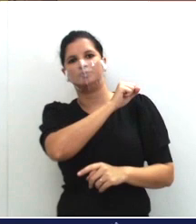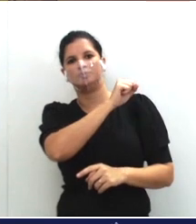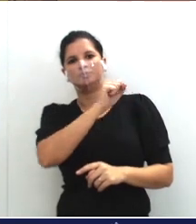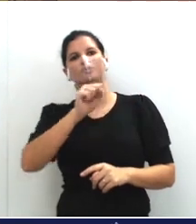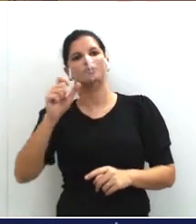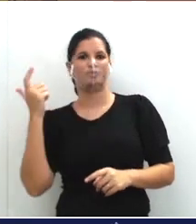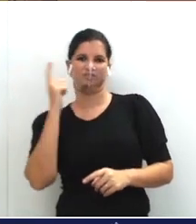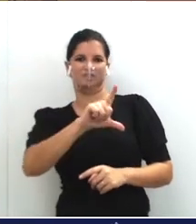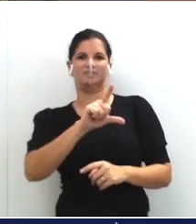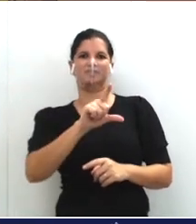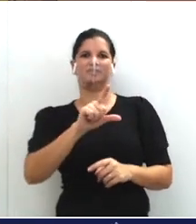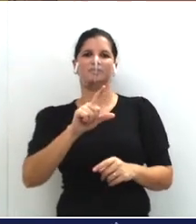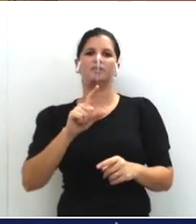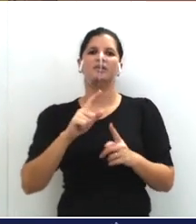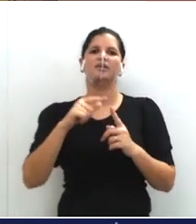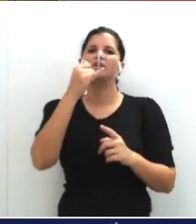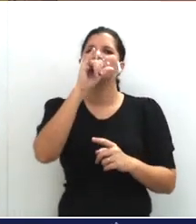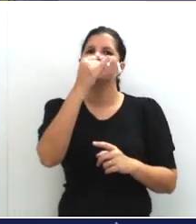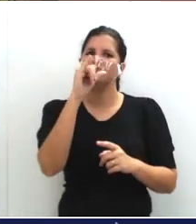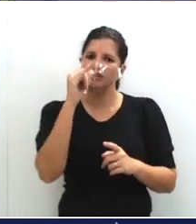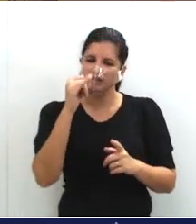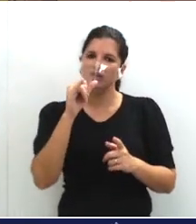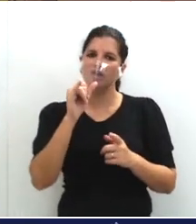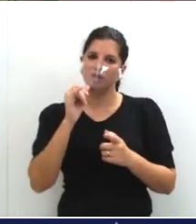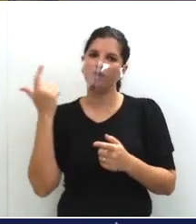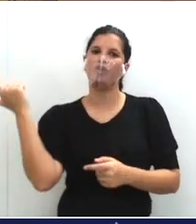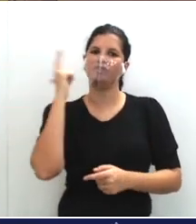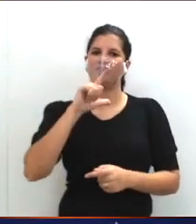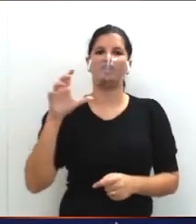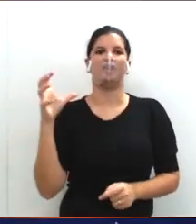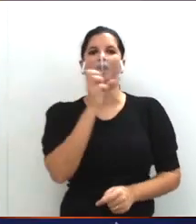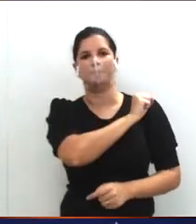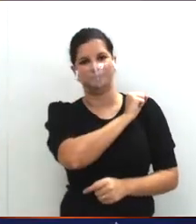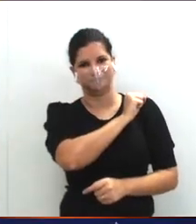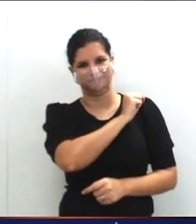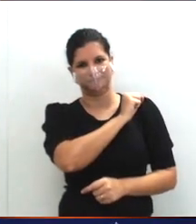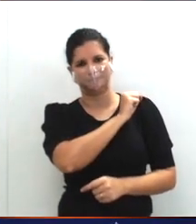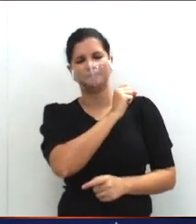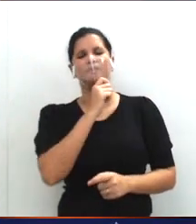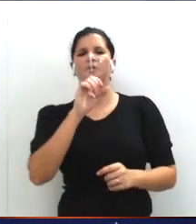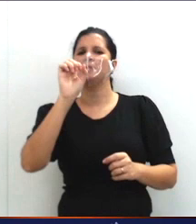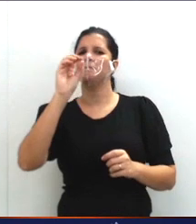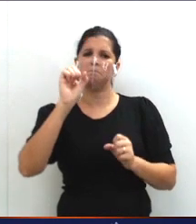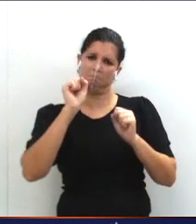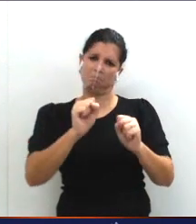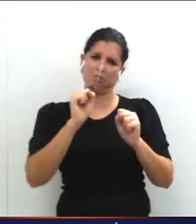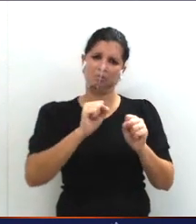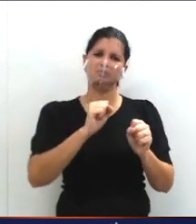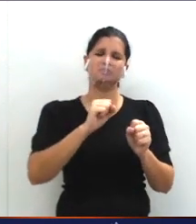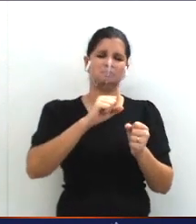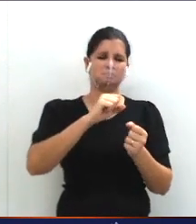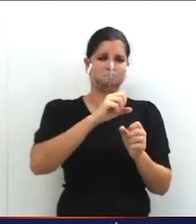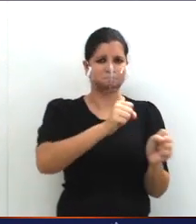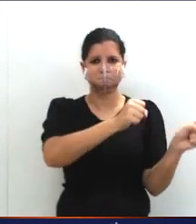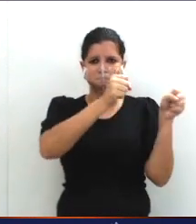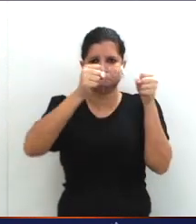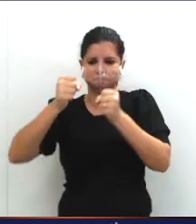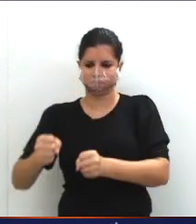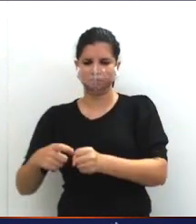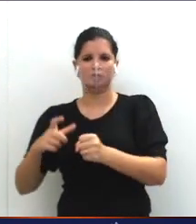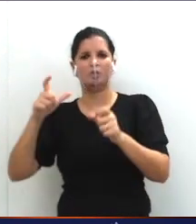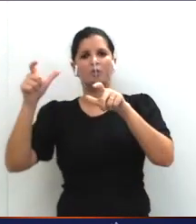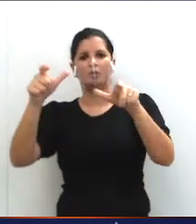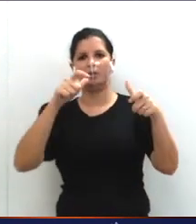carência de energia elétrica de uma forma mais rápida. E elas podem ser instaladas em locais que são